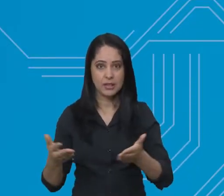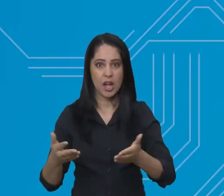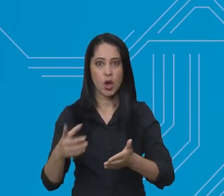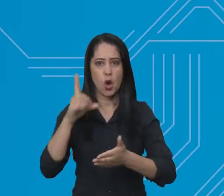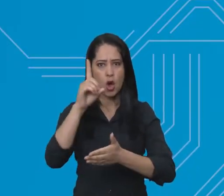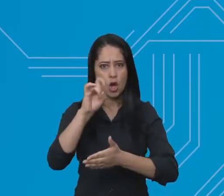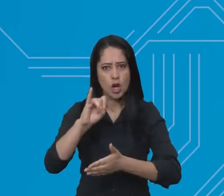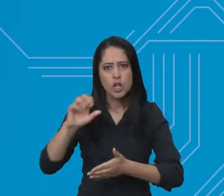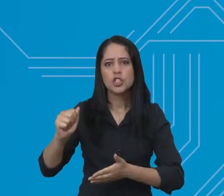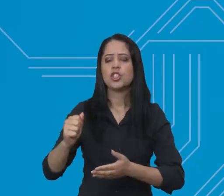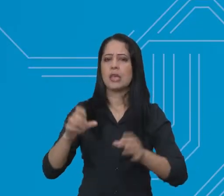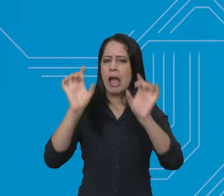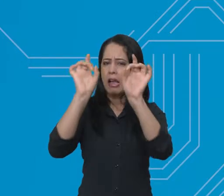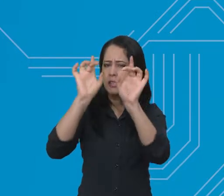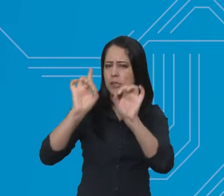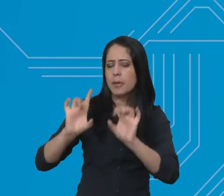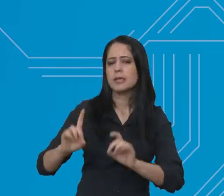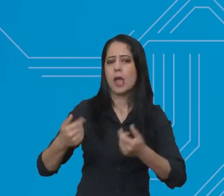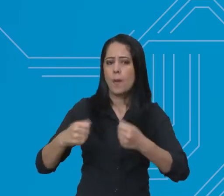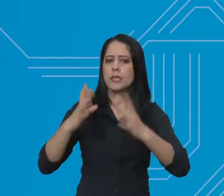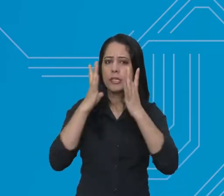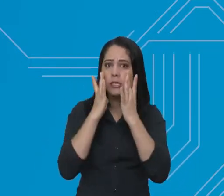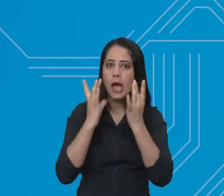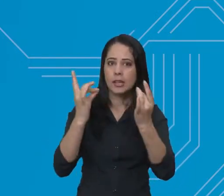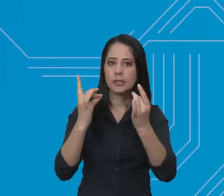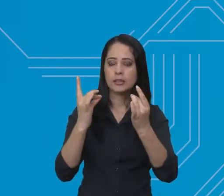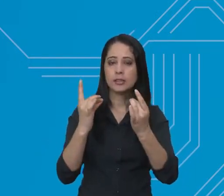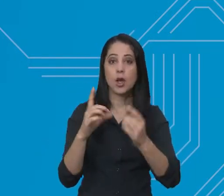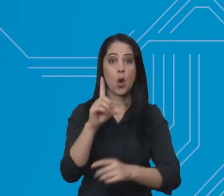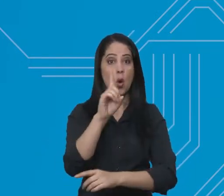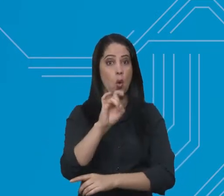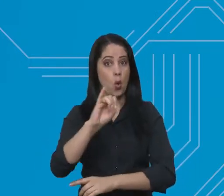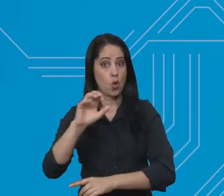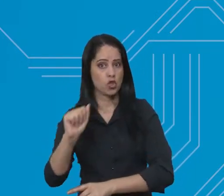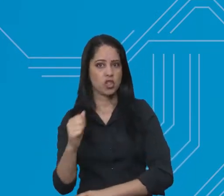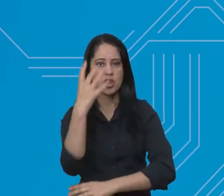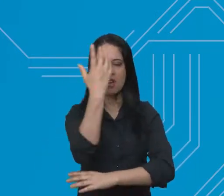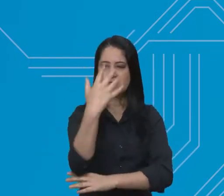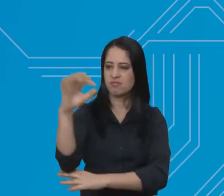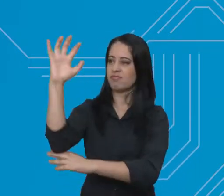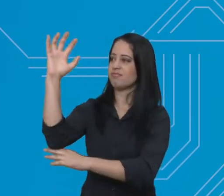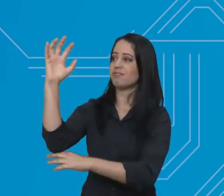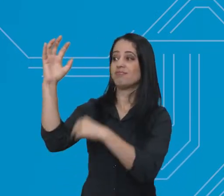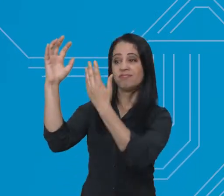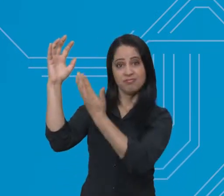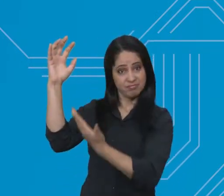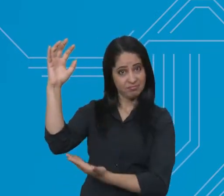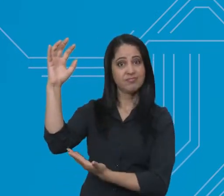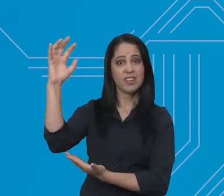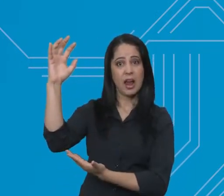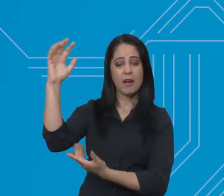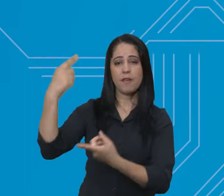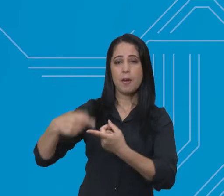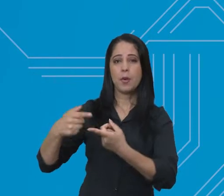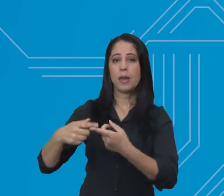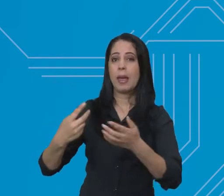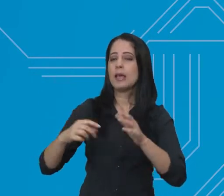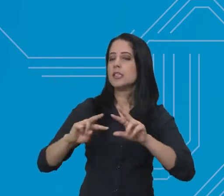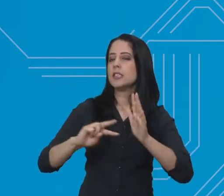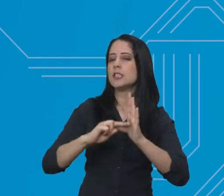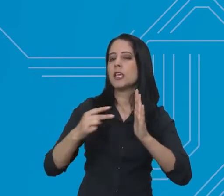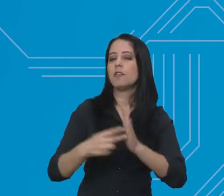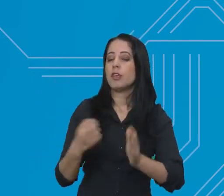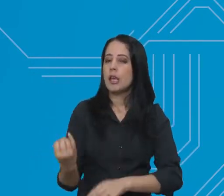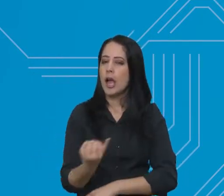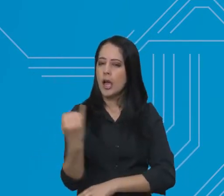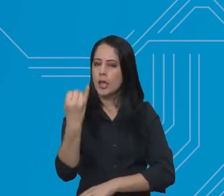data que precisa de mais atenção da sociedade, o Dia da Árvore. É um momento para chamar a atenção para a importância das áreas